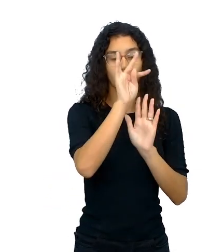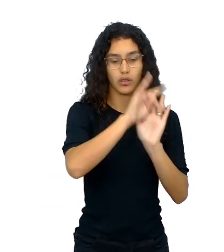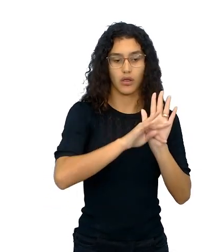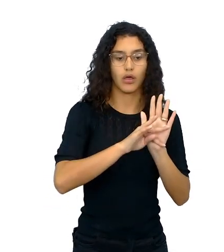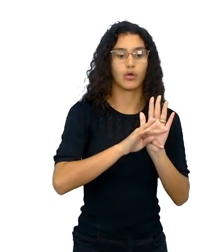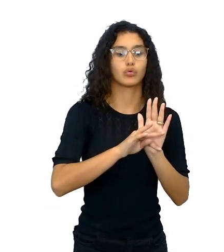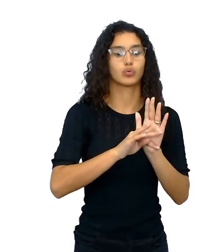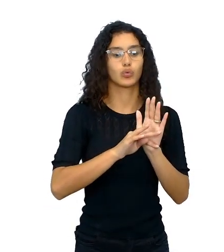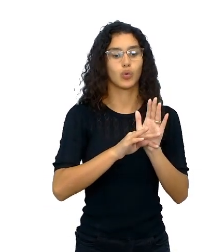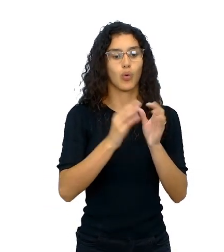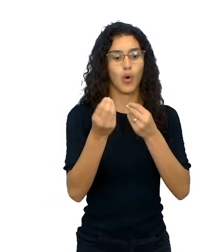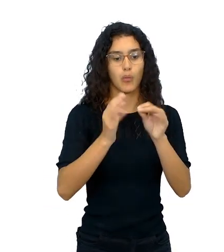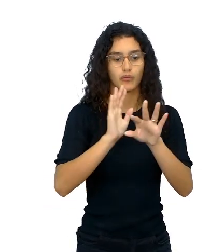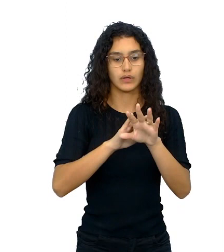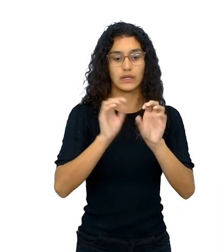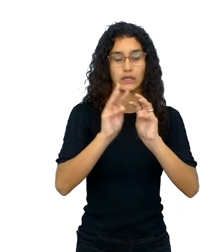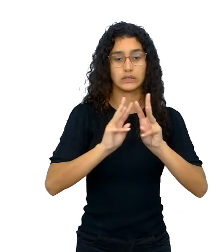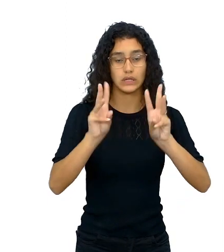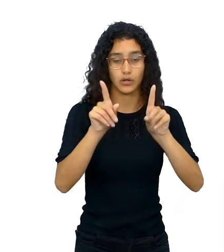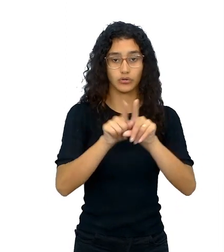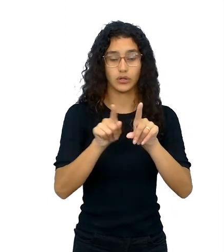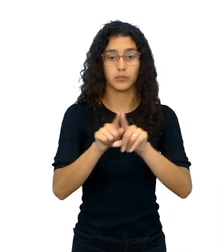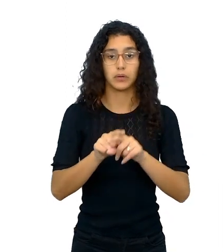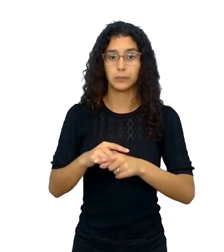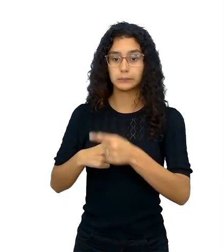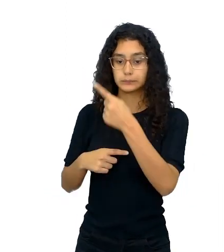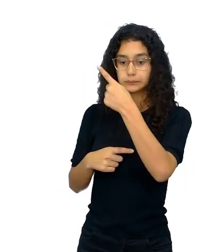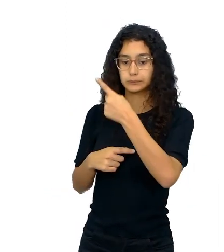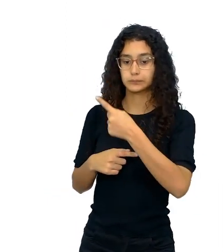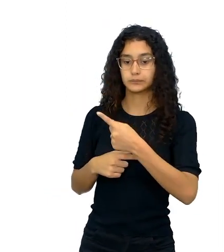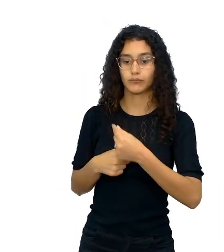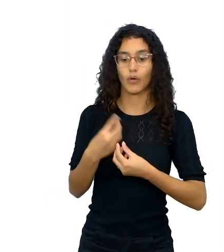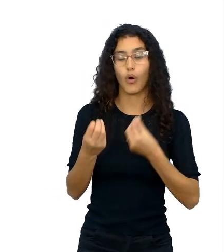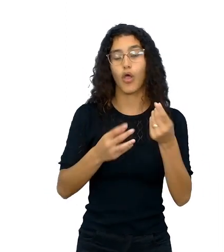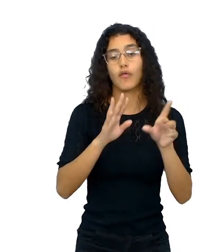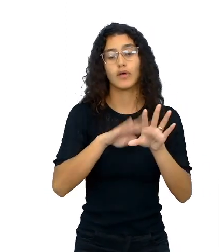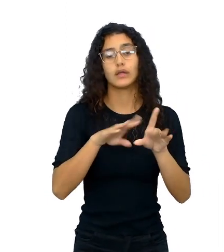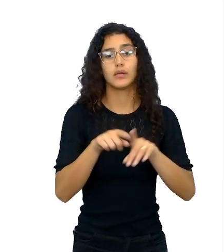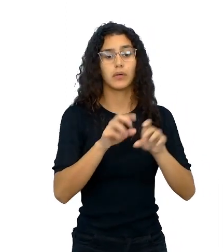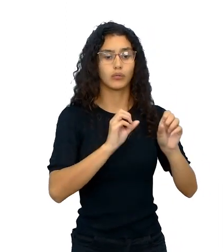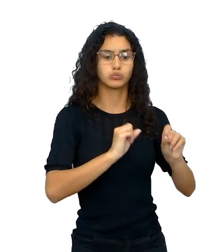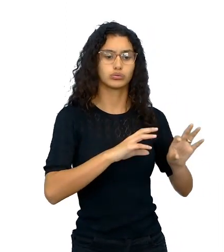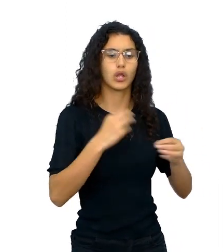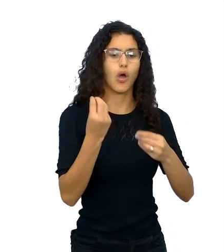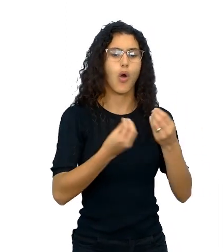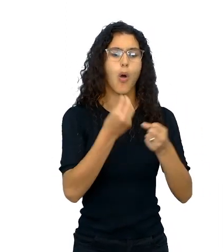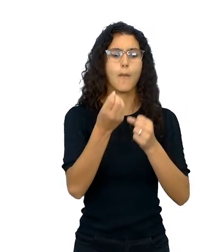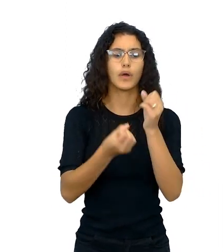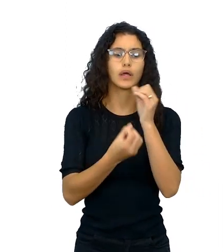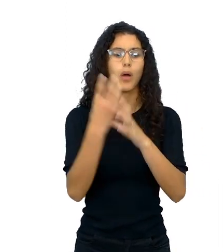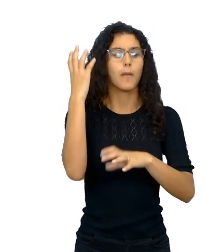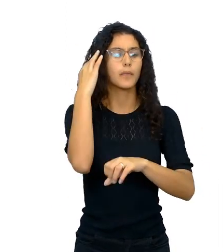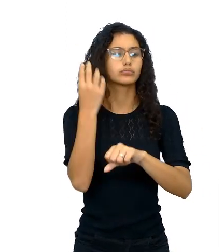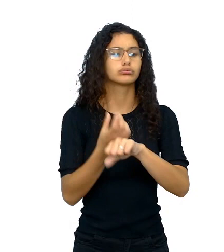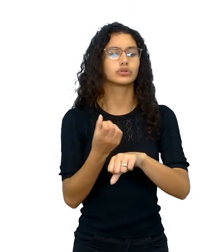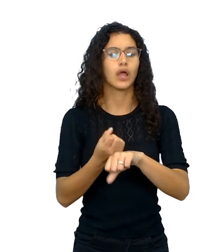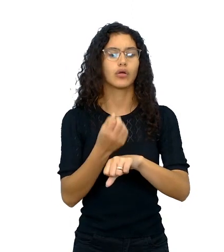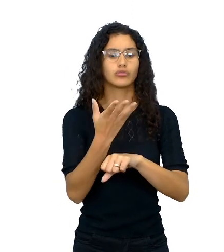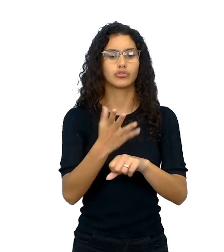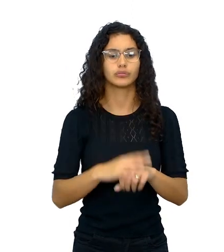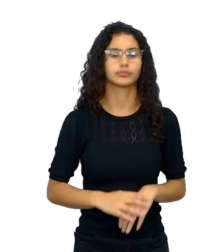textos, tutoriais e sites onde se trabalha ou se ensina como se criar um podcast,